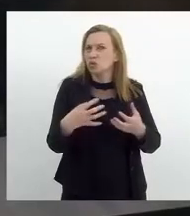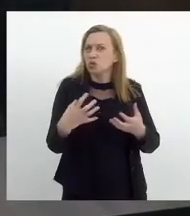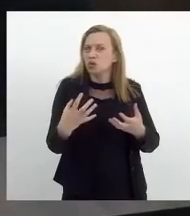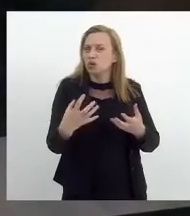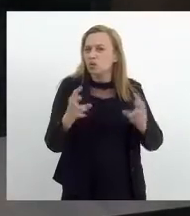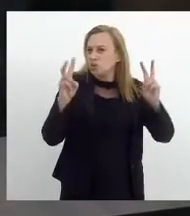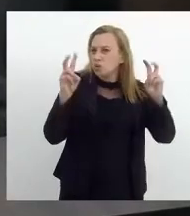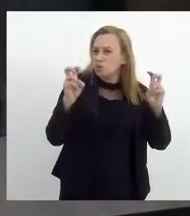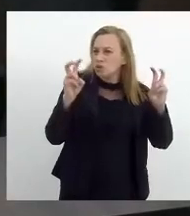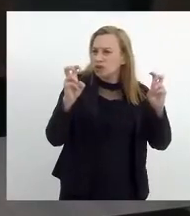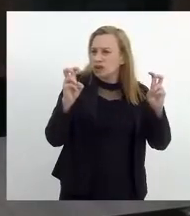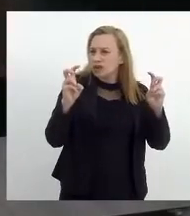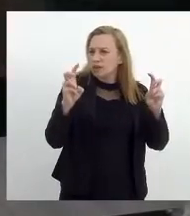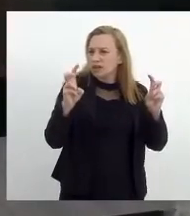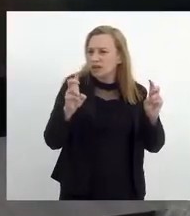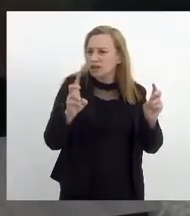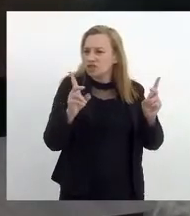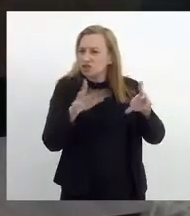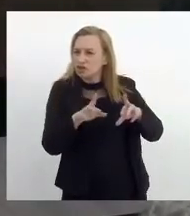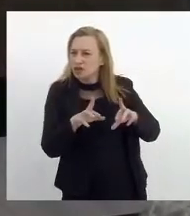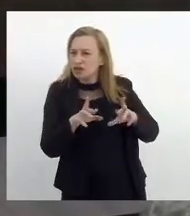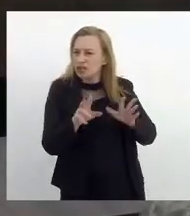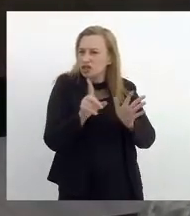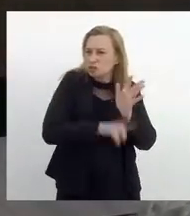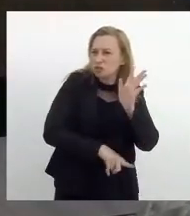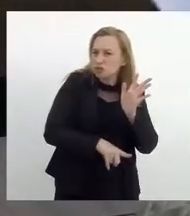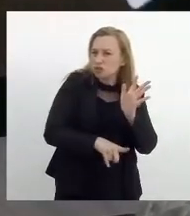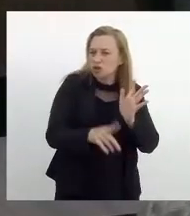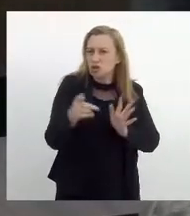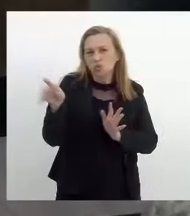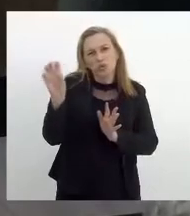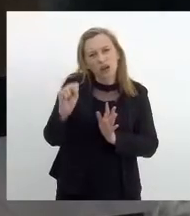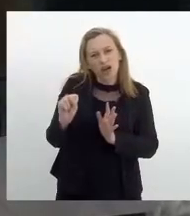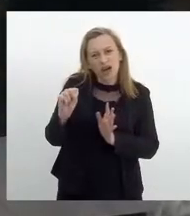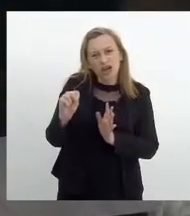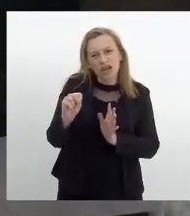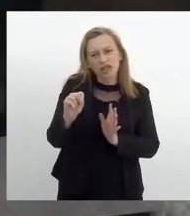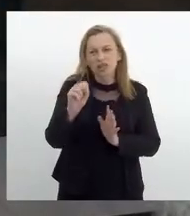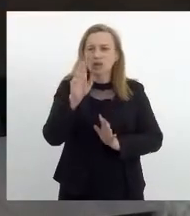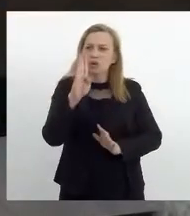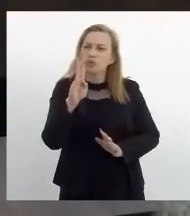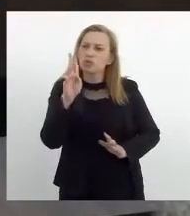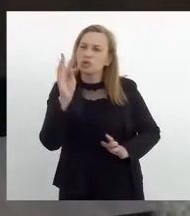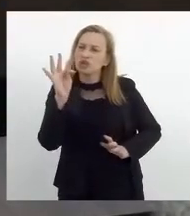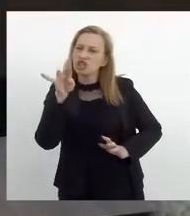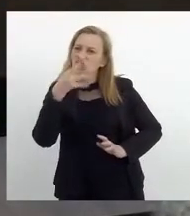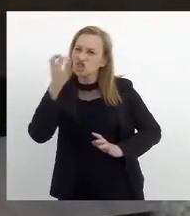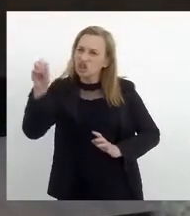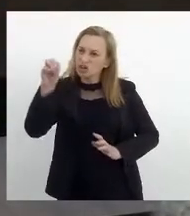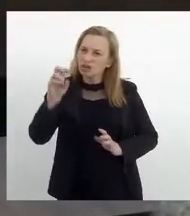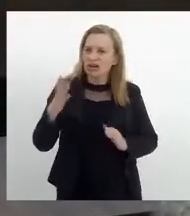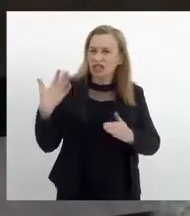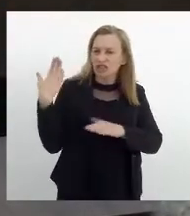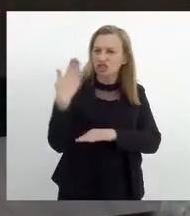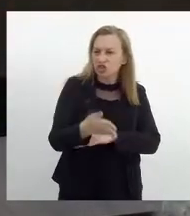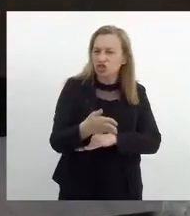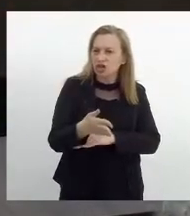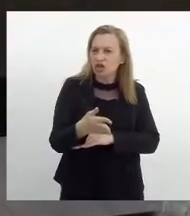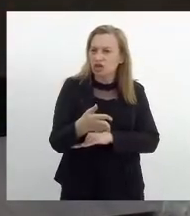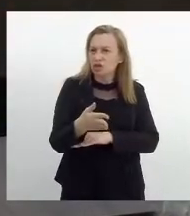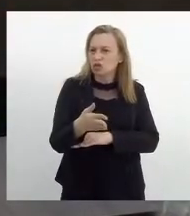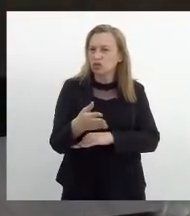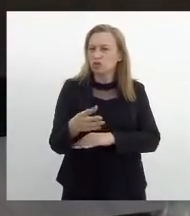da redução do gás contido no vasilhame e do botijão, para que isso impacte diretamente